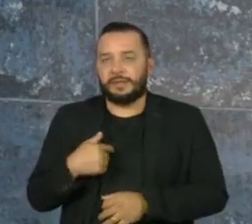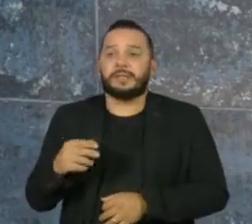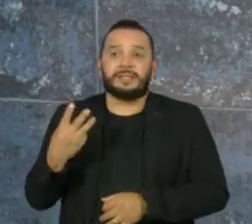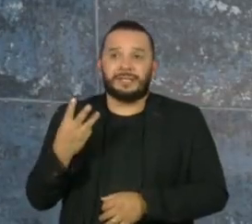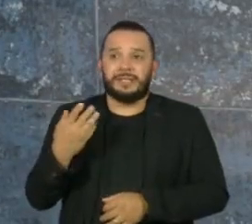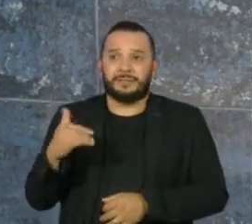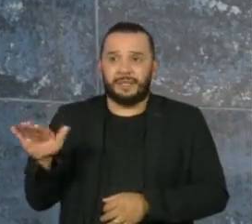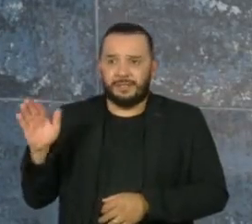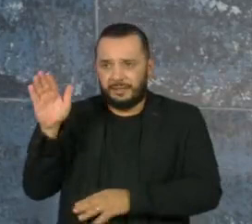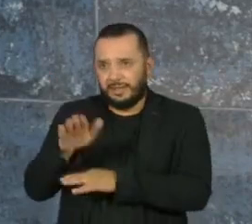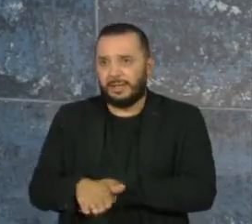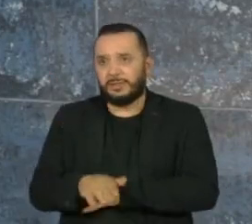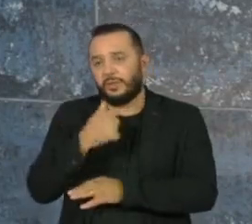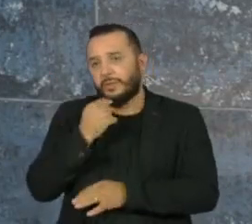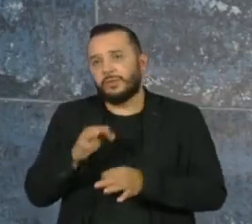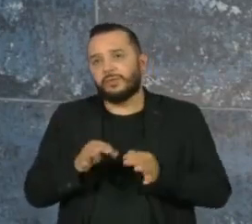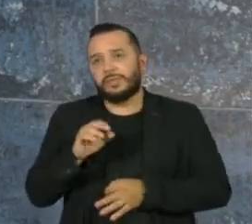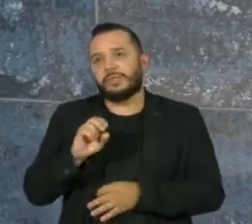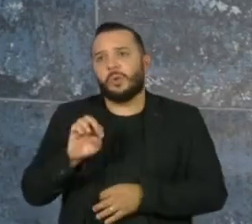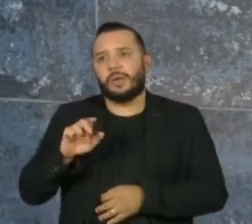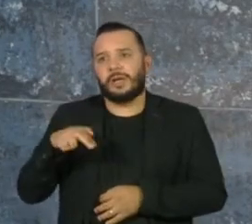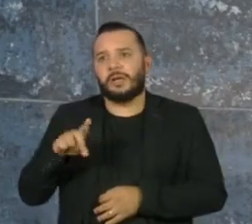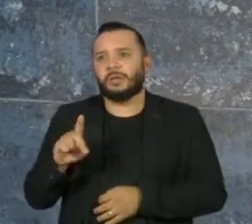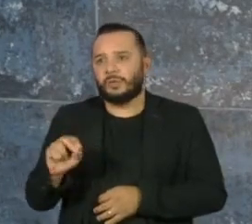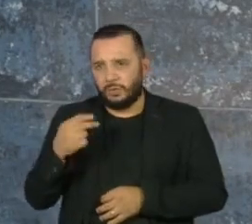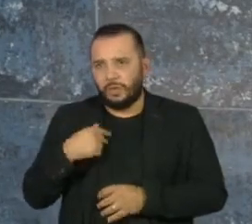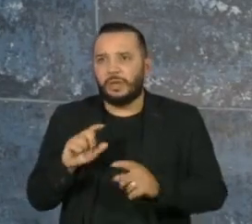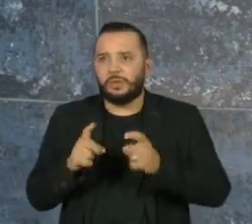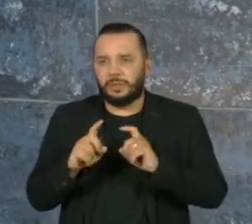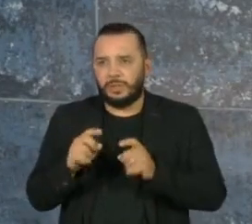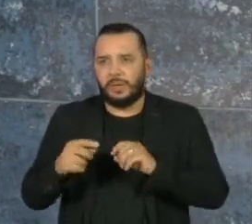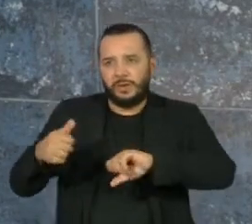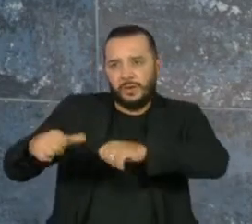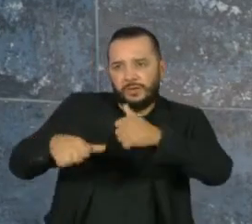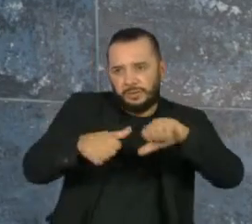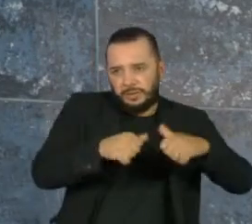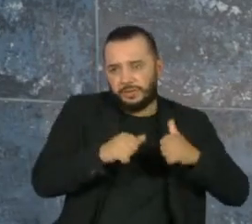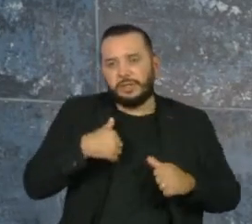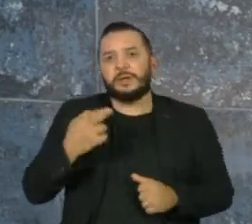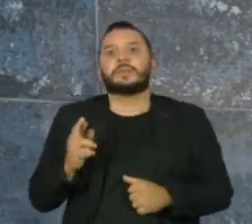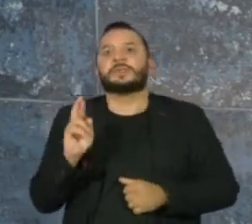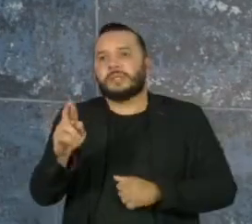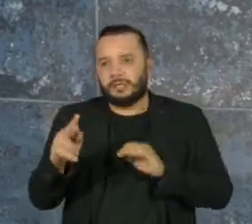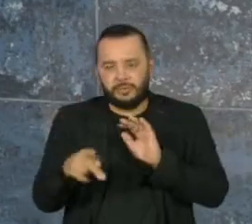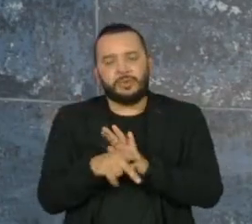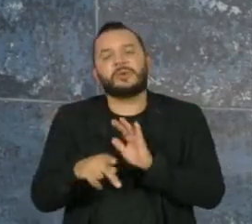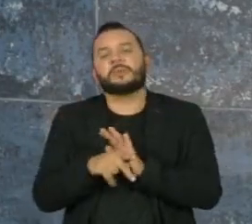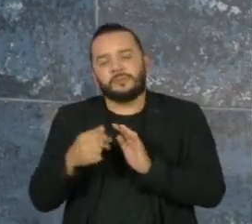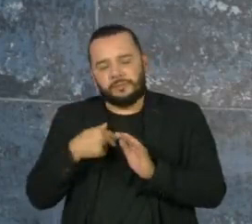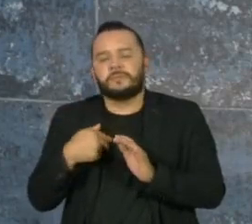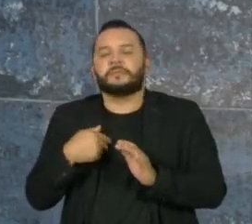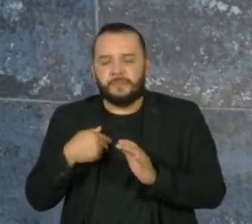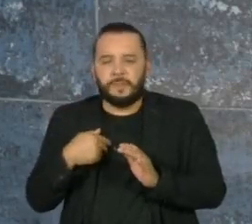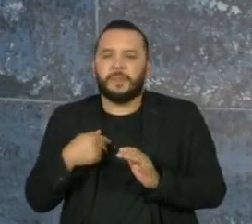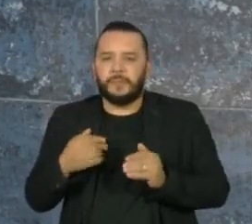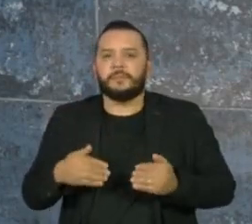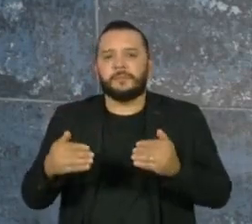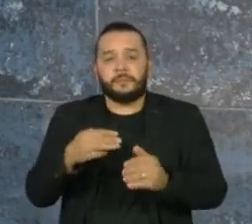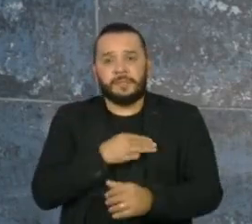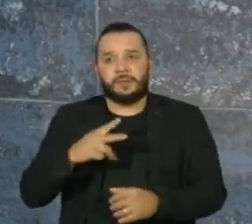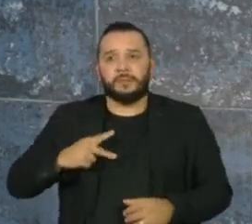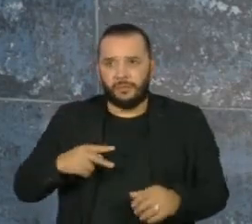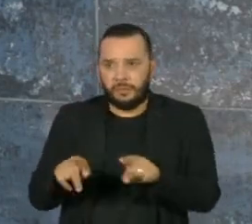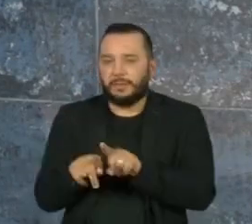da tarde, o juiz Orlando Fachini Neto se reúne com os jurados, com representantes do Ministério Público e com os advogados de defesa na